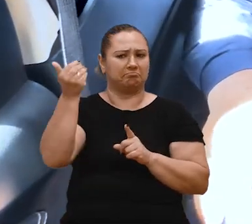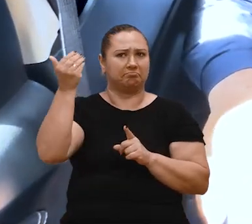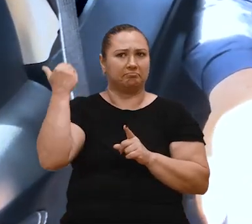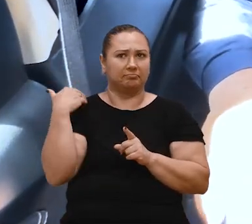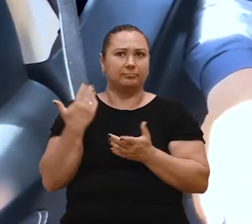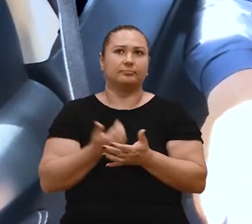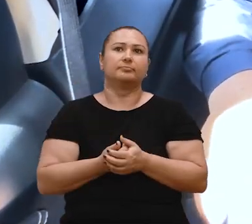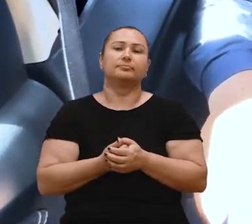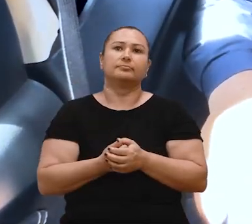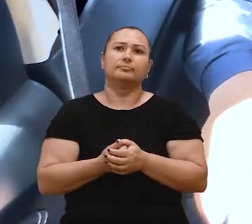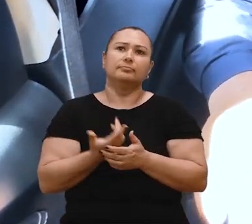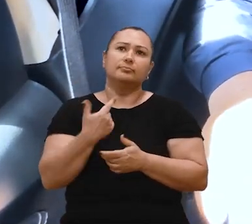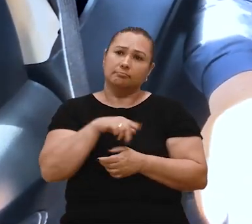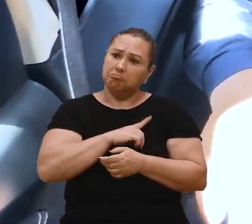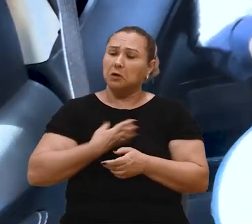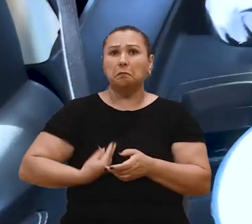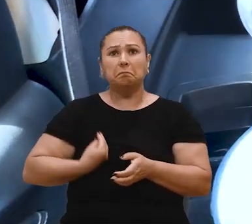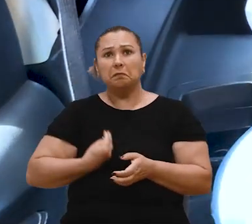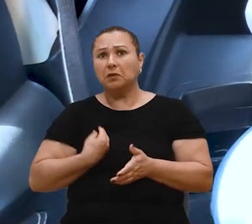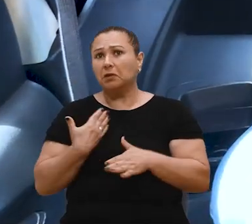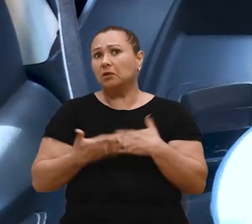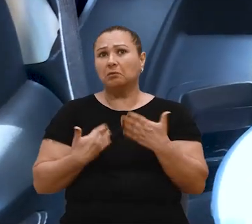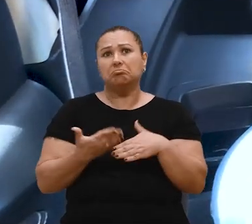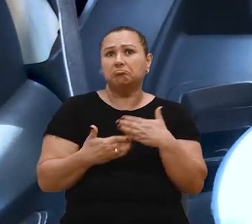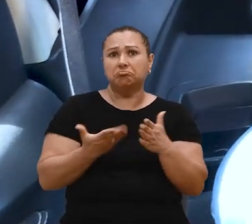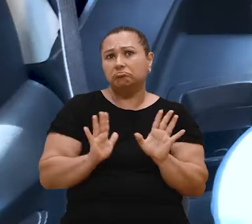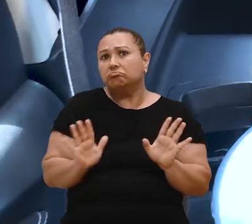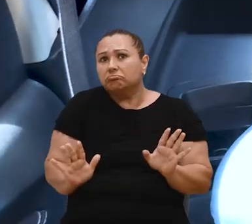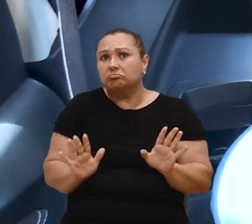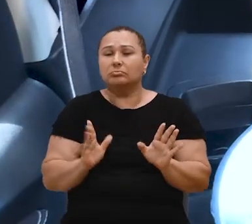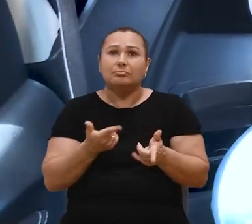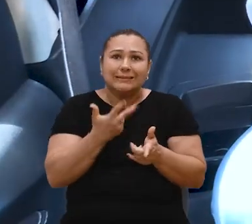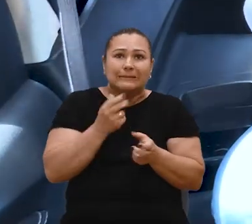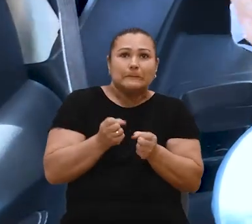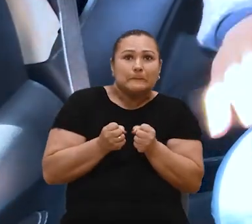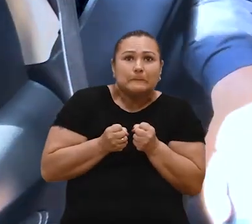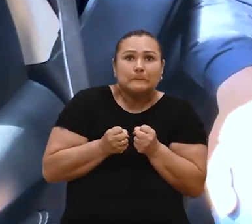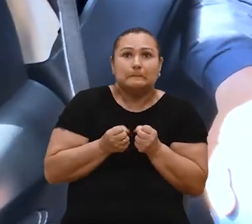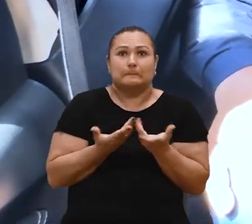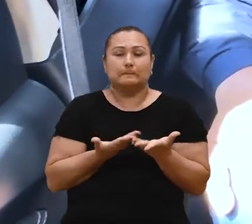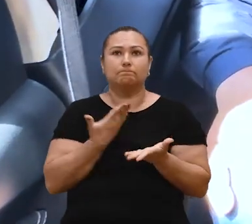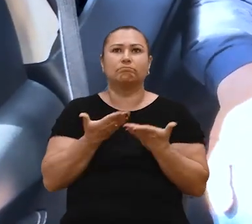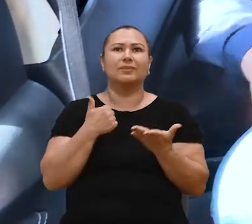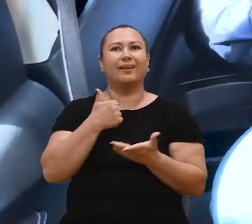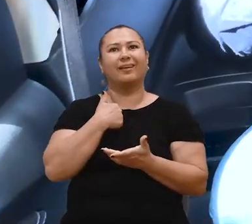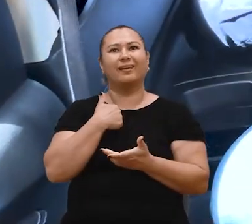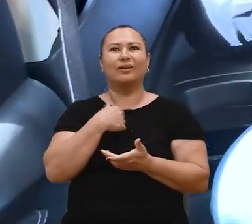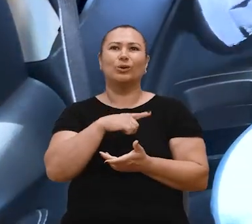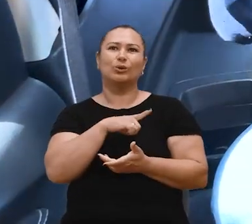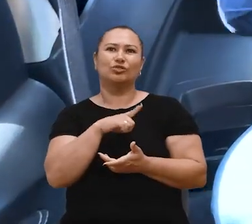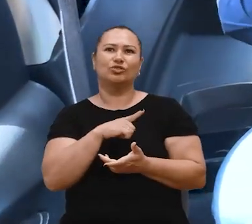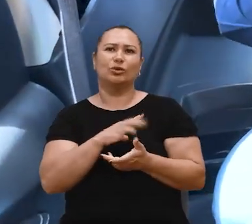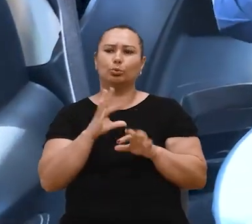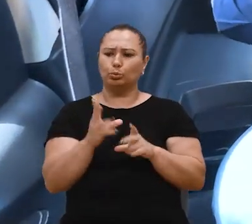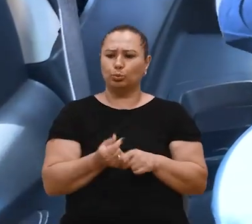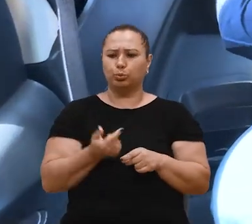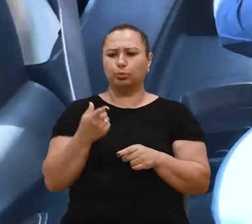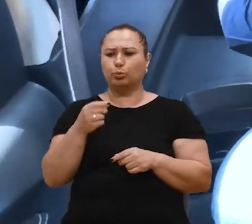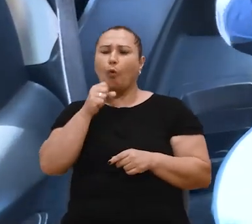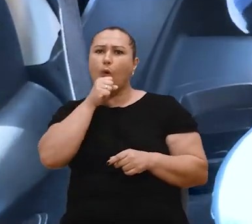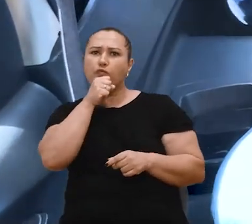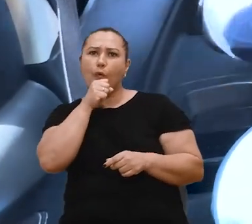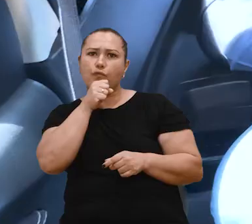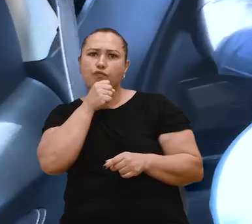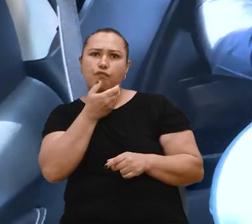né? E a gente vivia, não é que não vivia, vive, né? Mas daquele jeito. E eu tinha toda a documentação do meu avô,